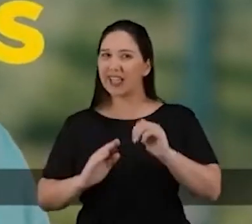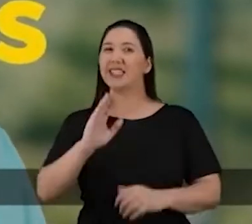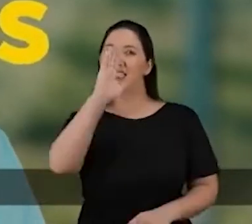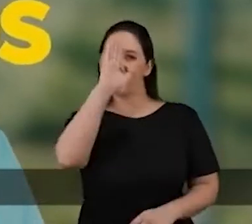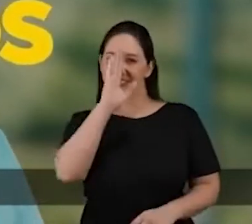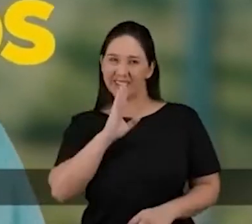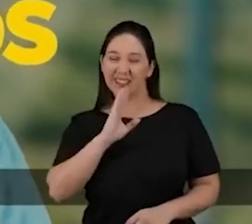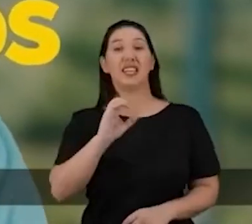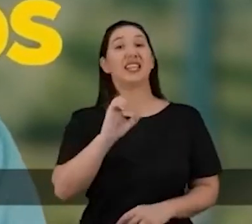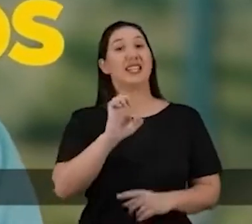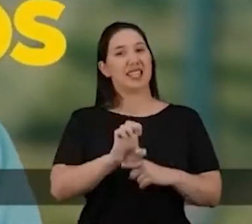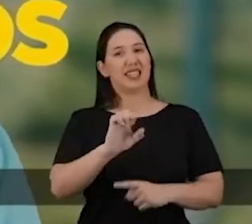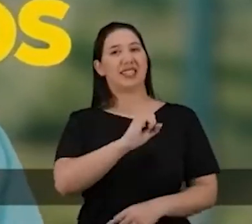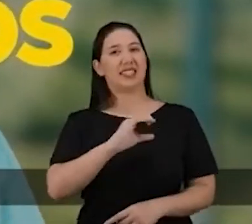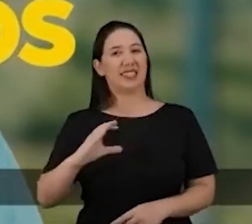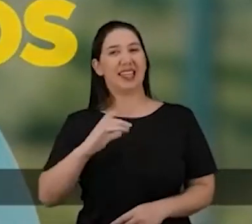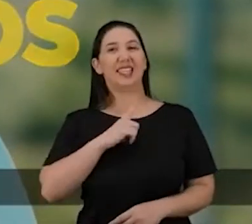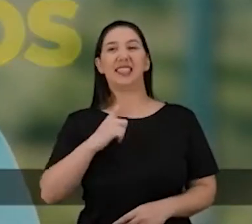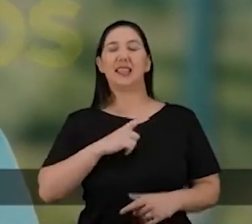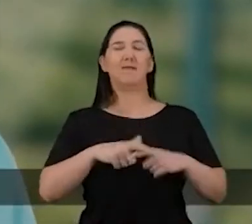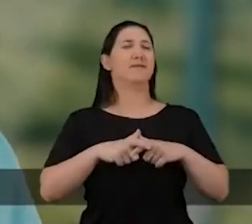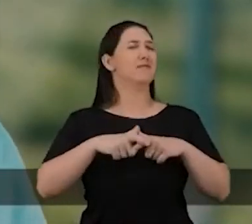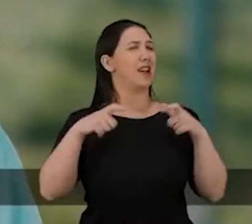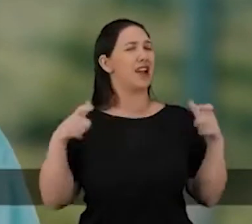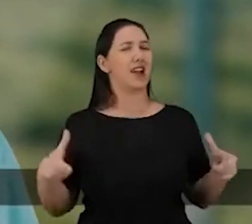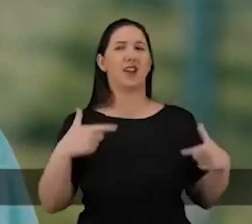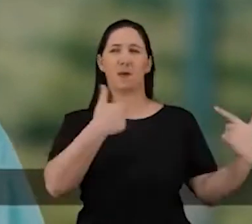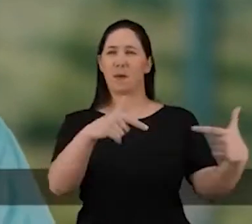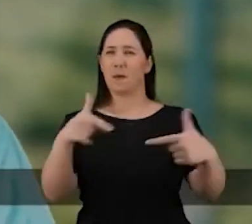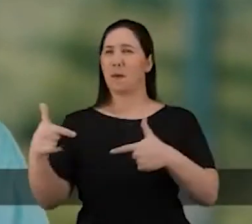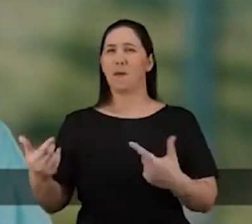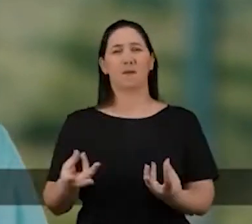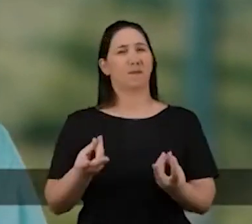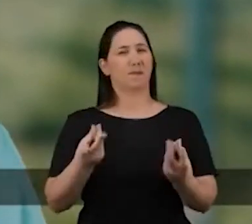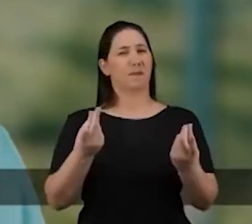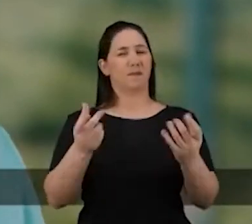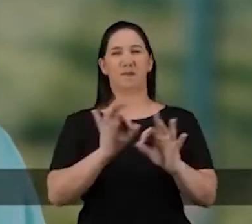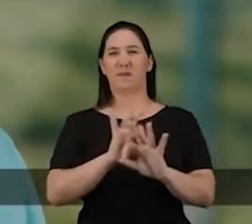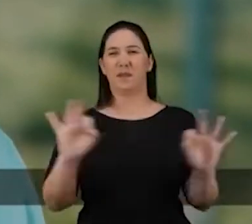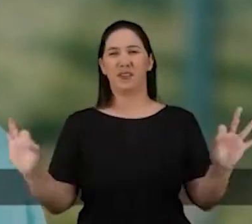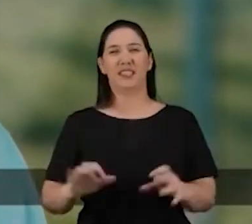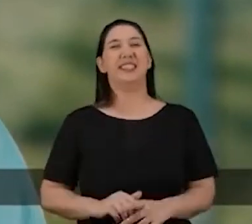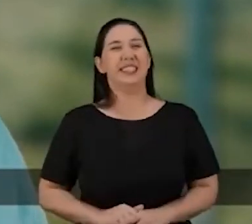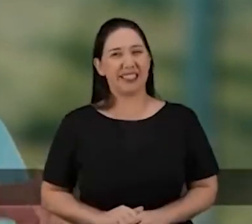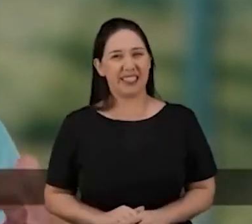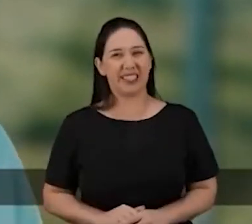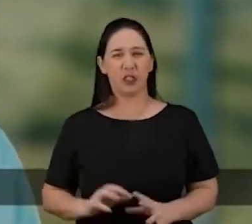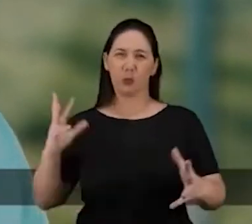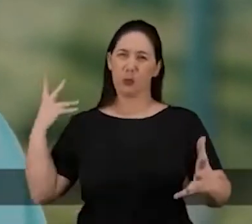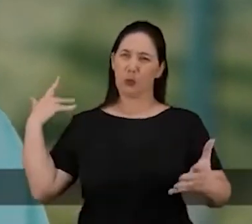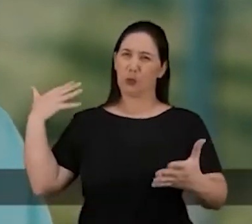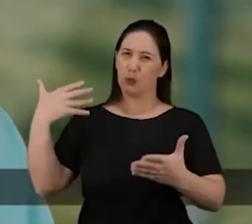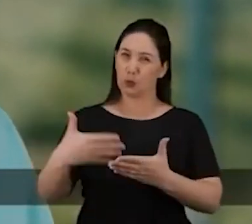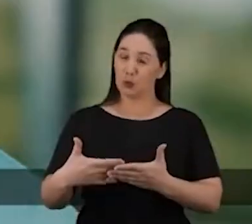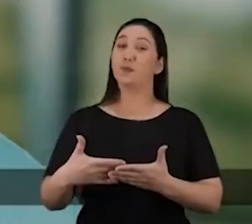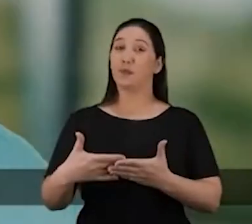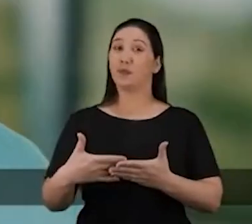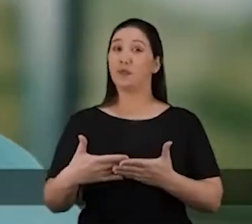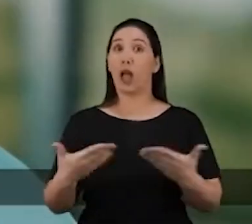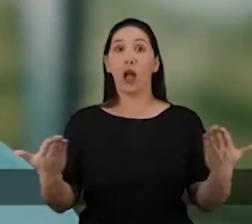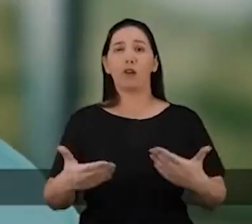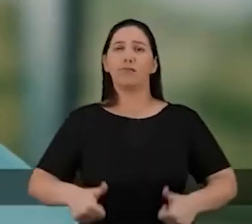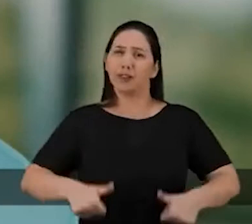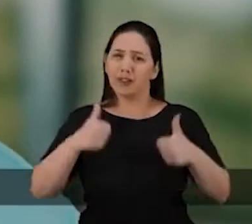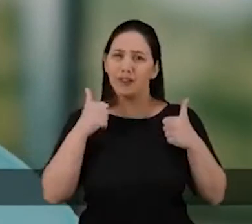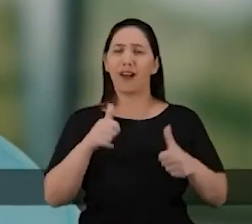técnicos gratuitos, Santa Catarina vai ter a maior oferta de mão de obra qualificada de toda a sua história.